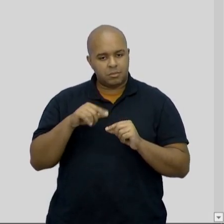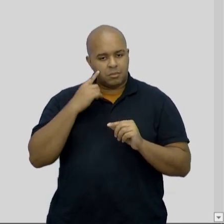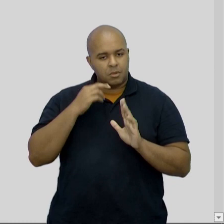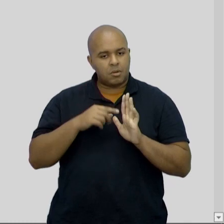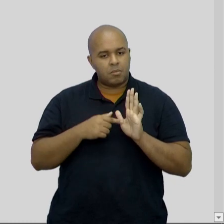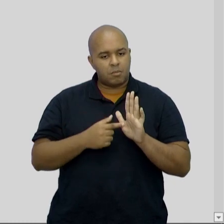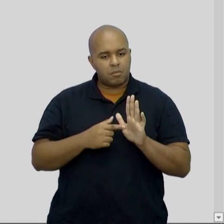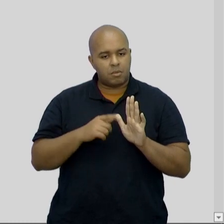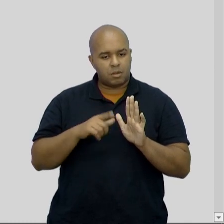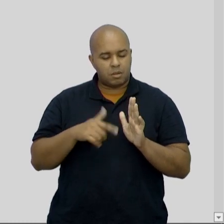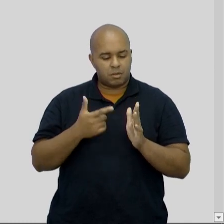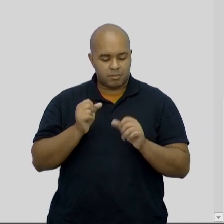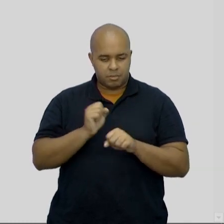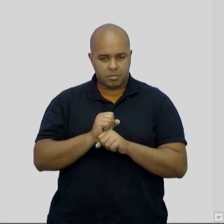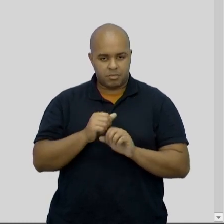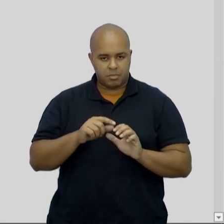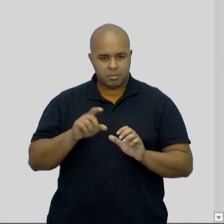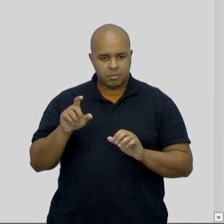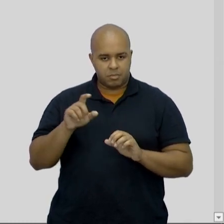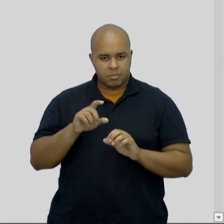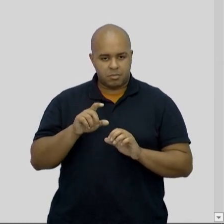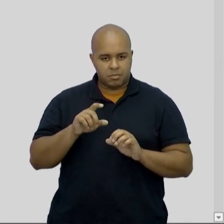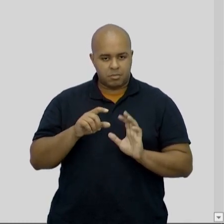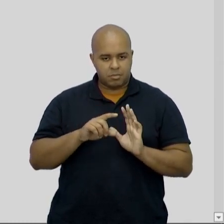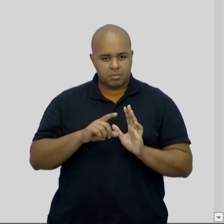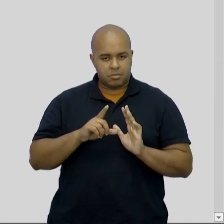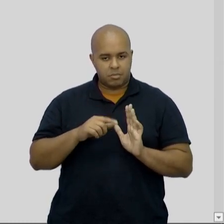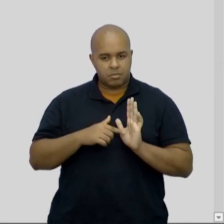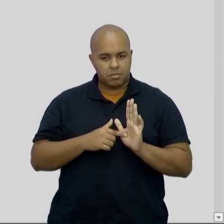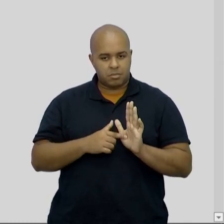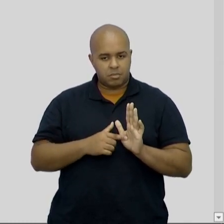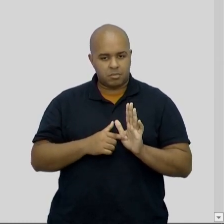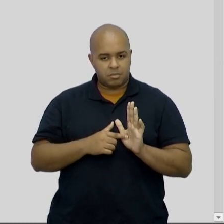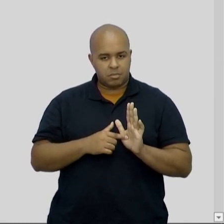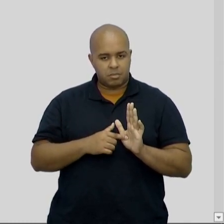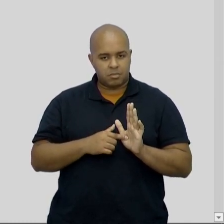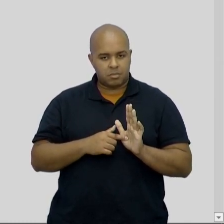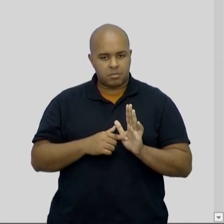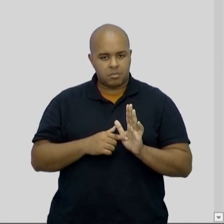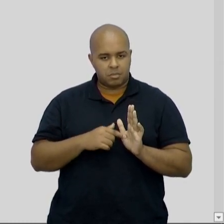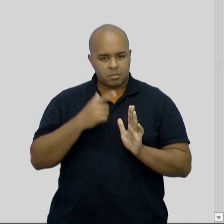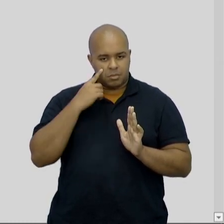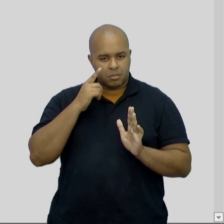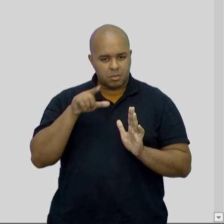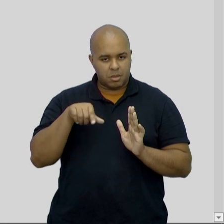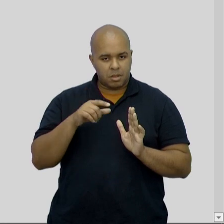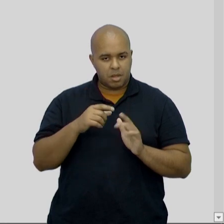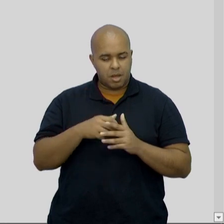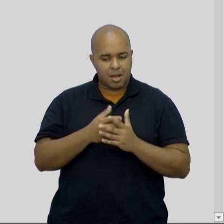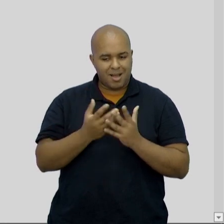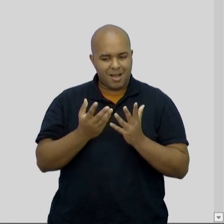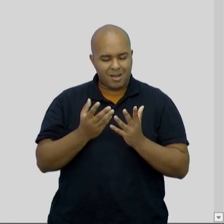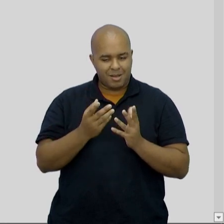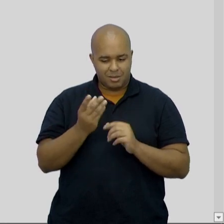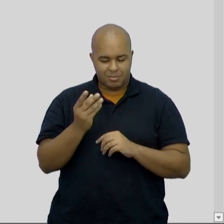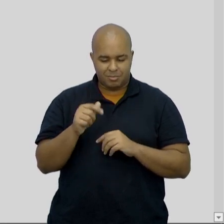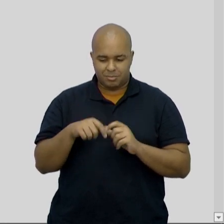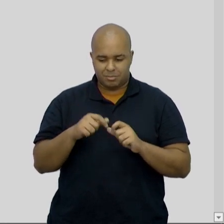que indica, eu vou colocar o mouse em cima, que indica aqui, ó, que a carta